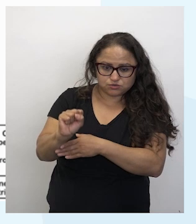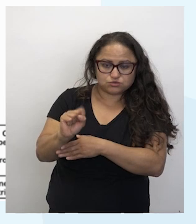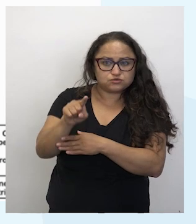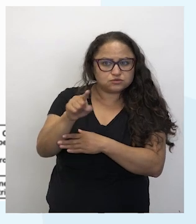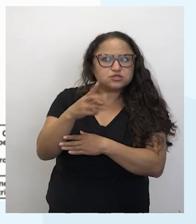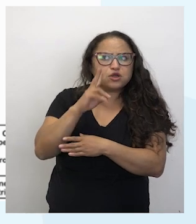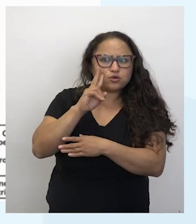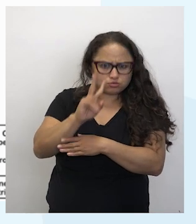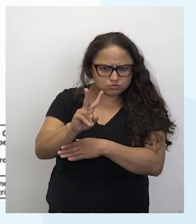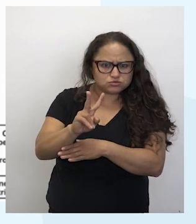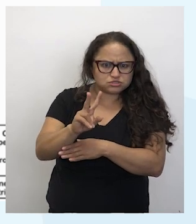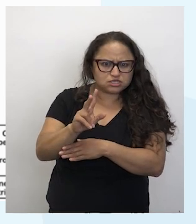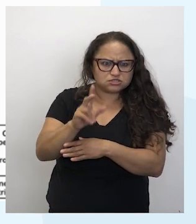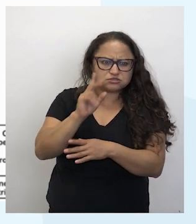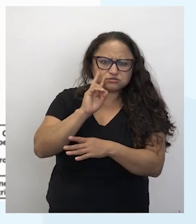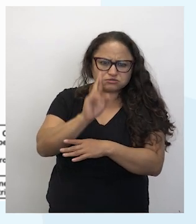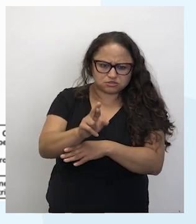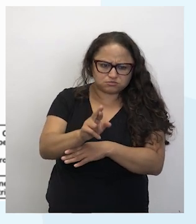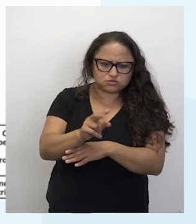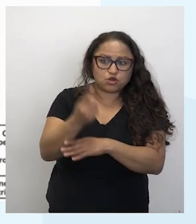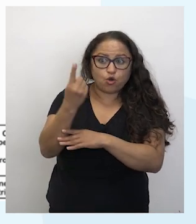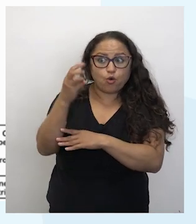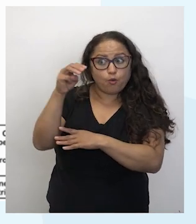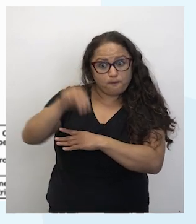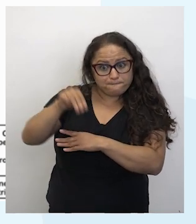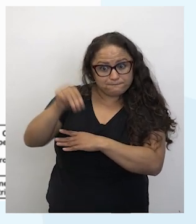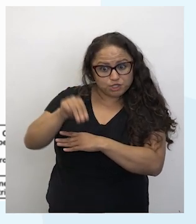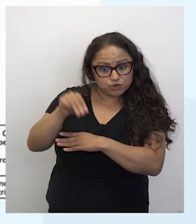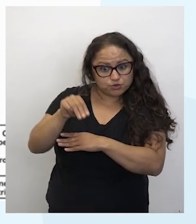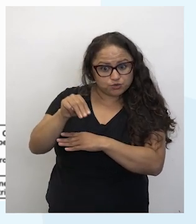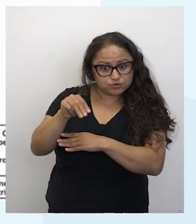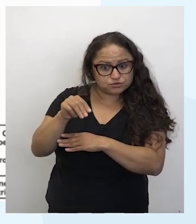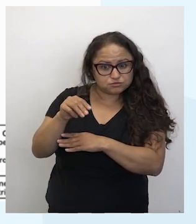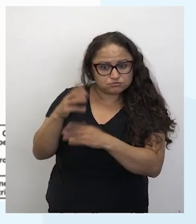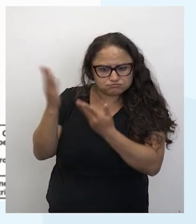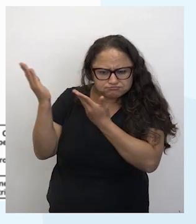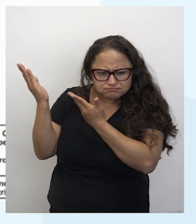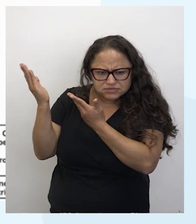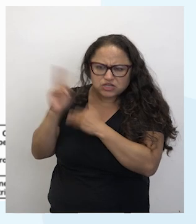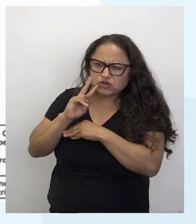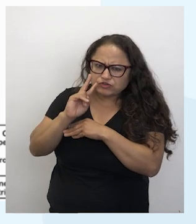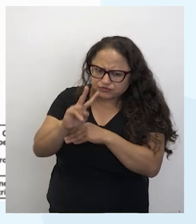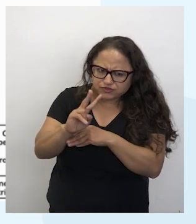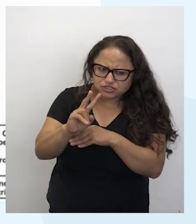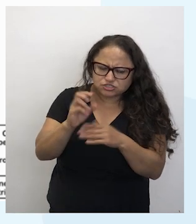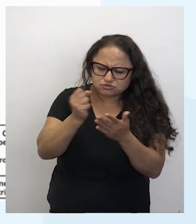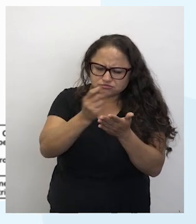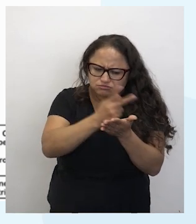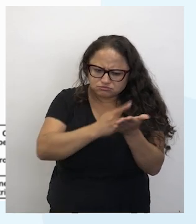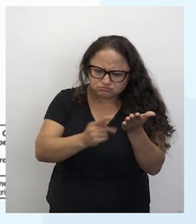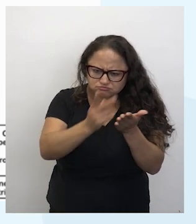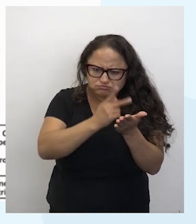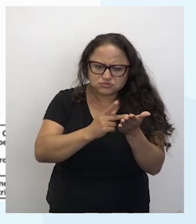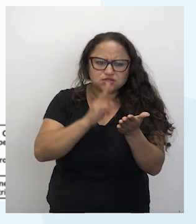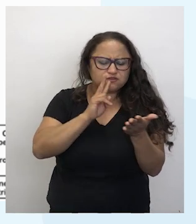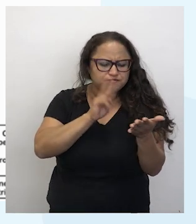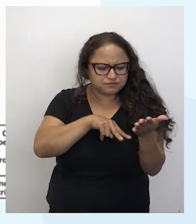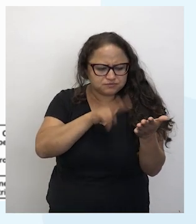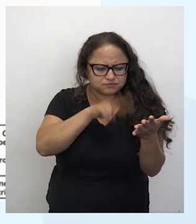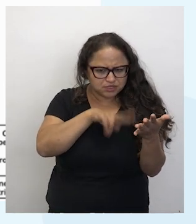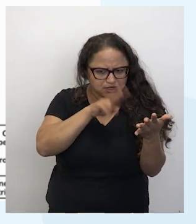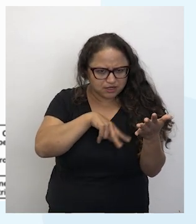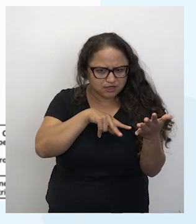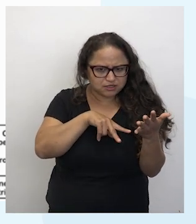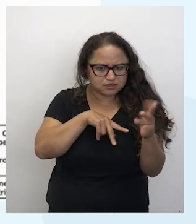e chegar à resposta. Com certo? certeza. Mas vamos deixar um minuto aí, olha. Dá uma olhada nesse exercício aí, vamos deixar um minutinho para você aí